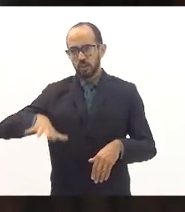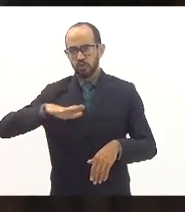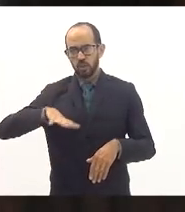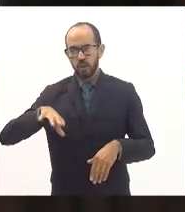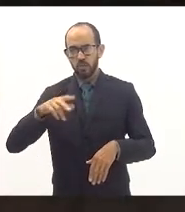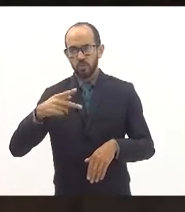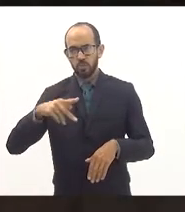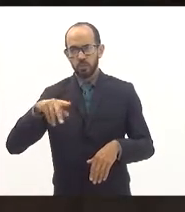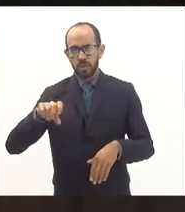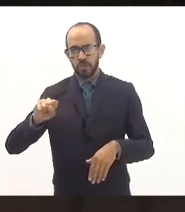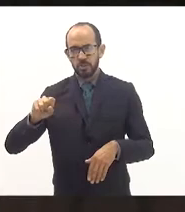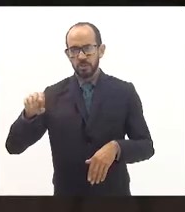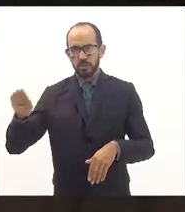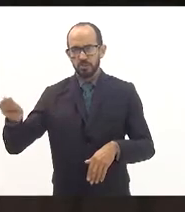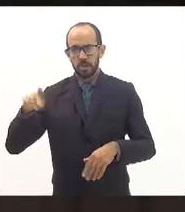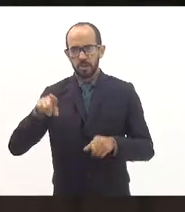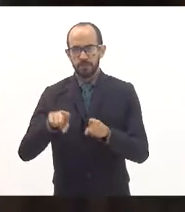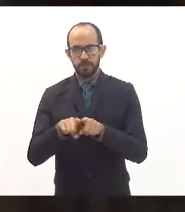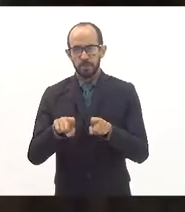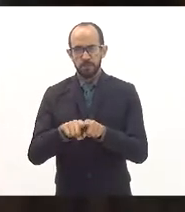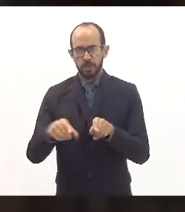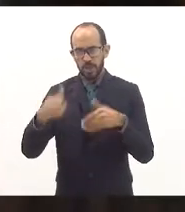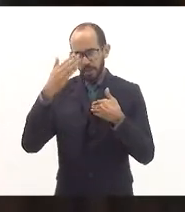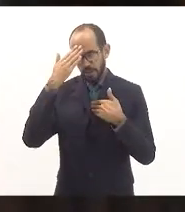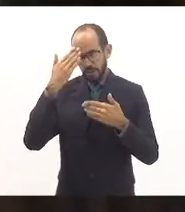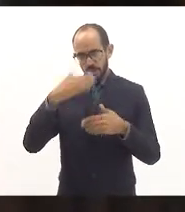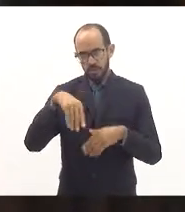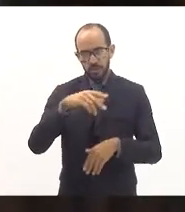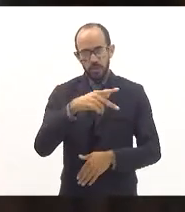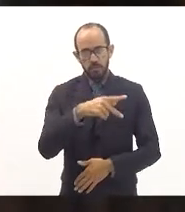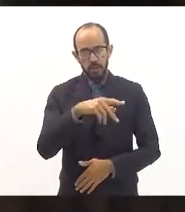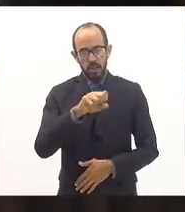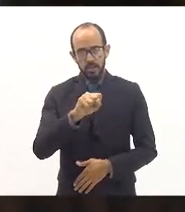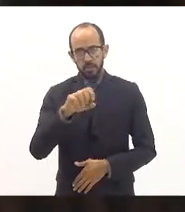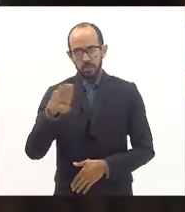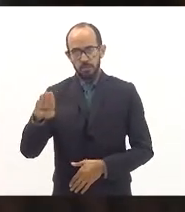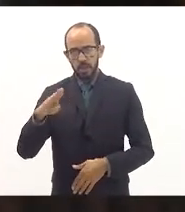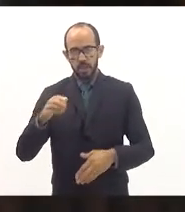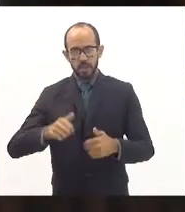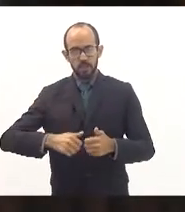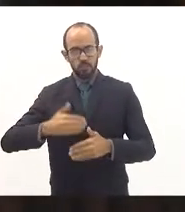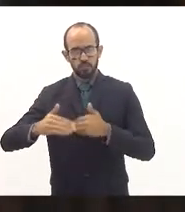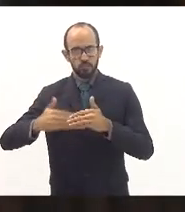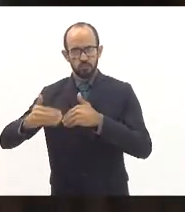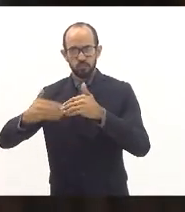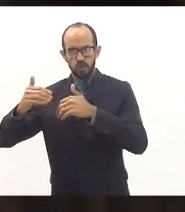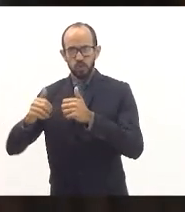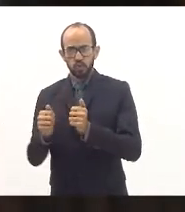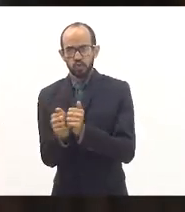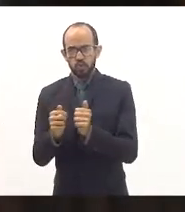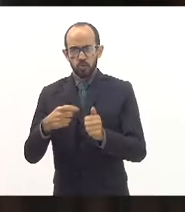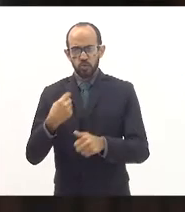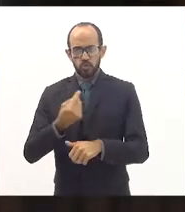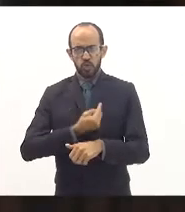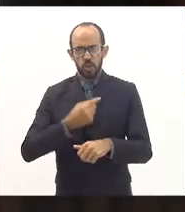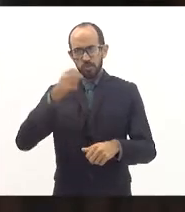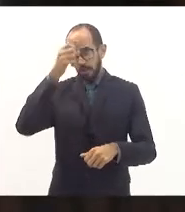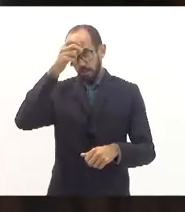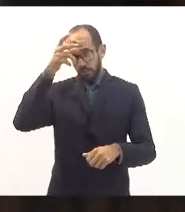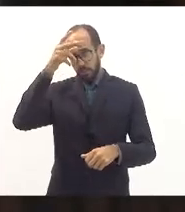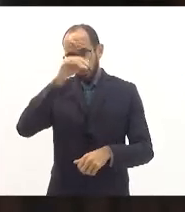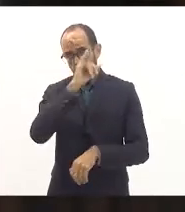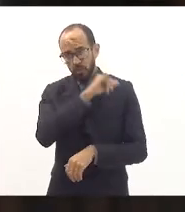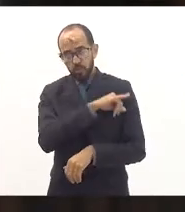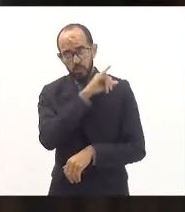Quero fazer um agradecimento especial ao PSB, que caminhou conosco na campanha para a Prefeitura do Rio de